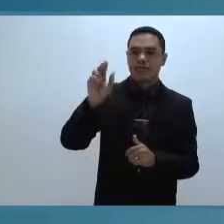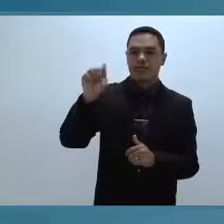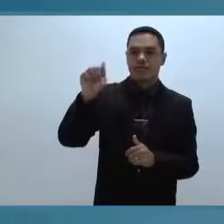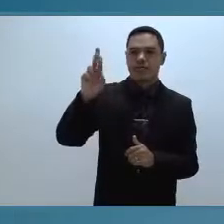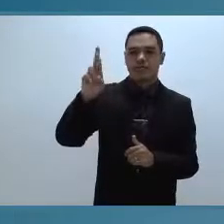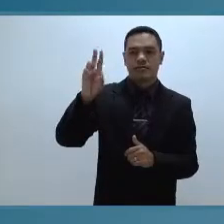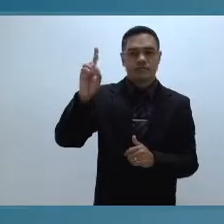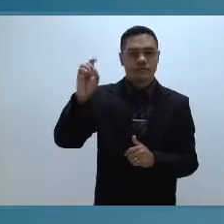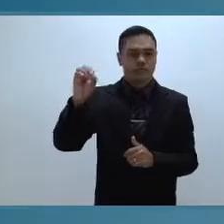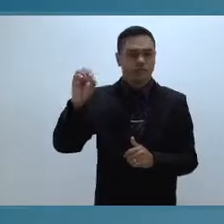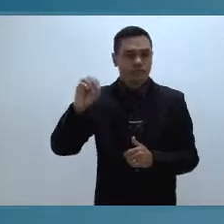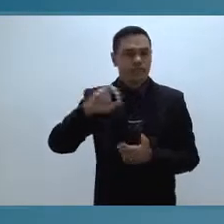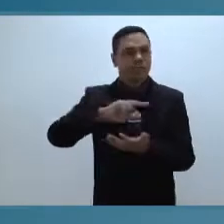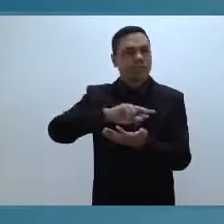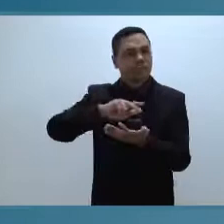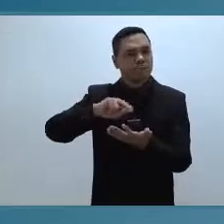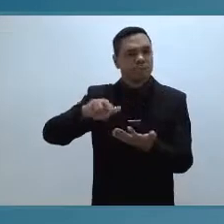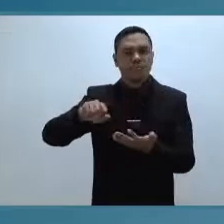manipulação e